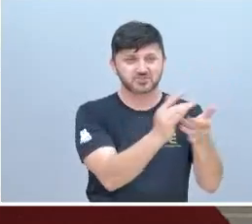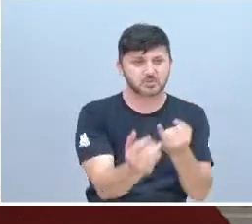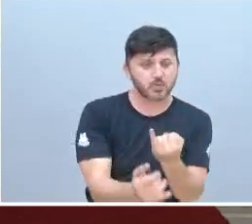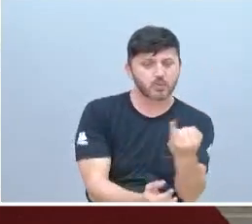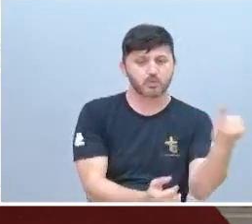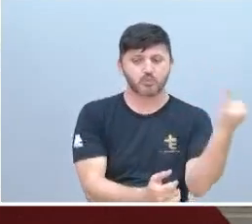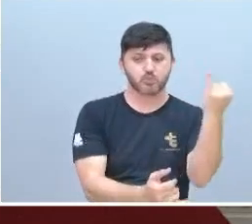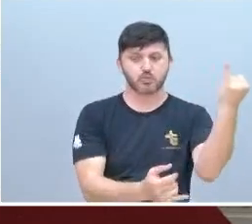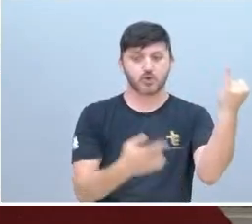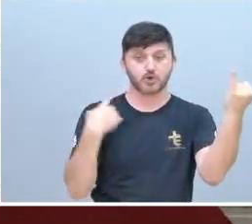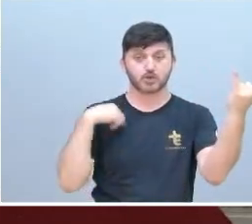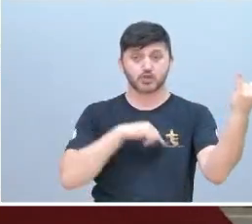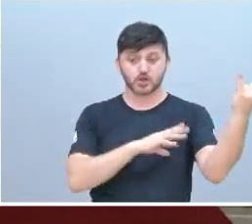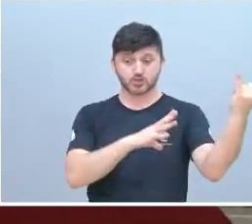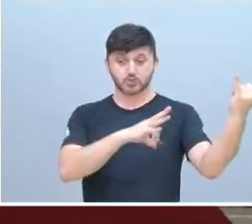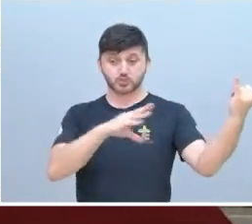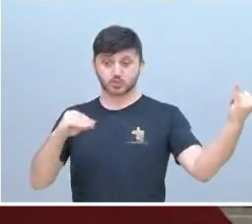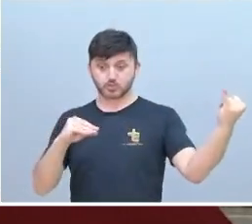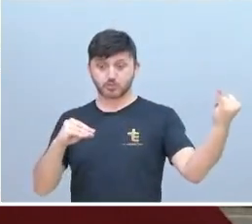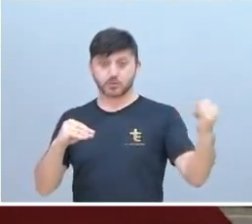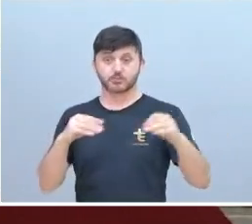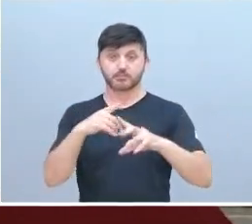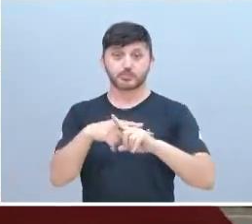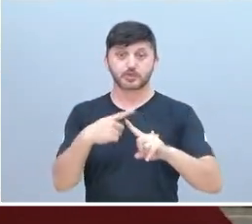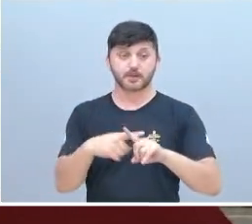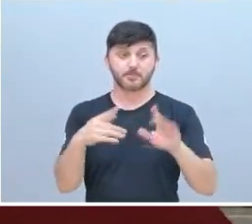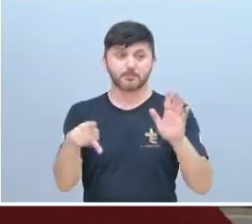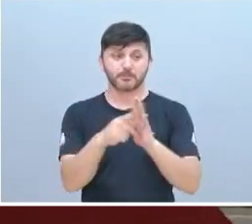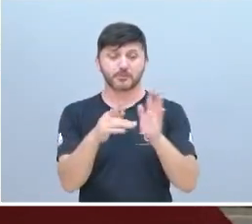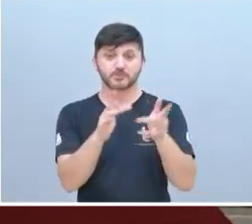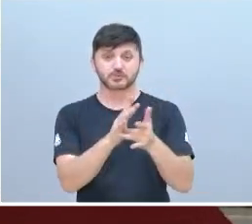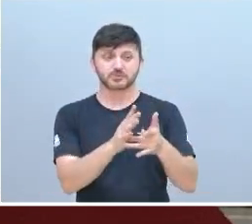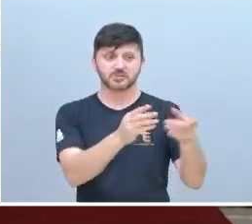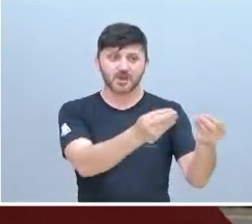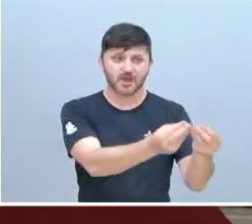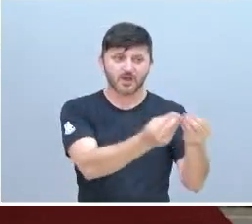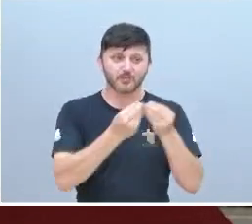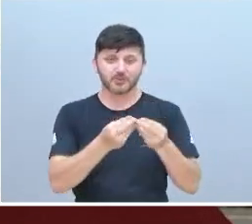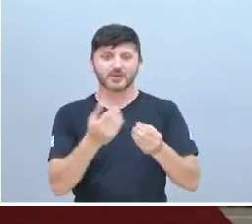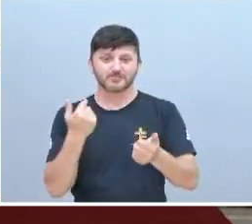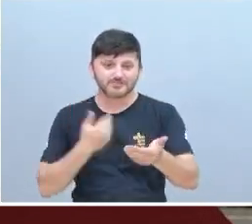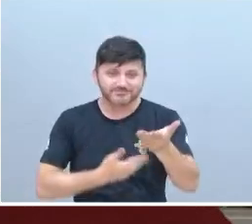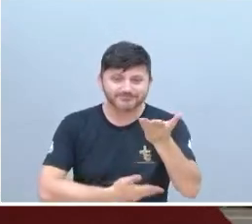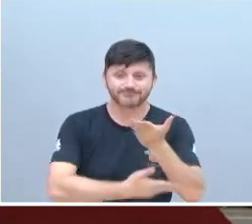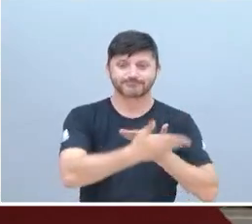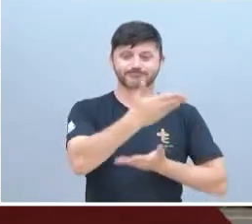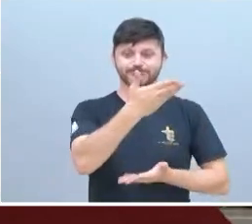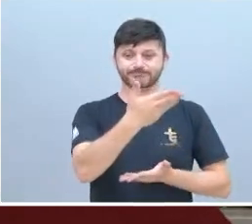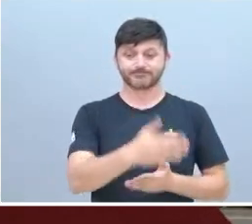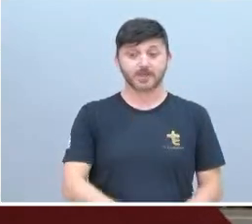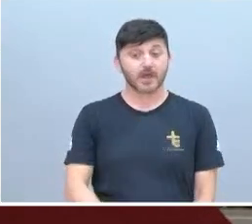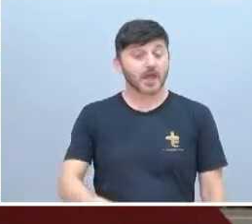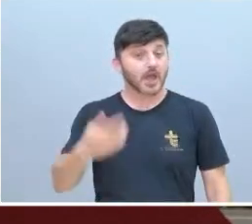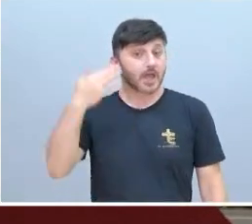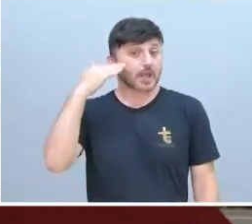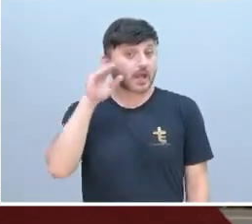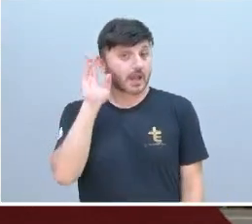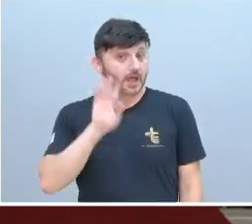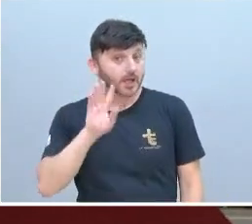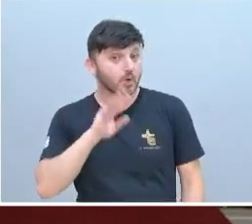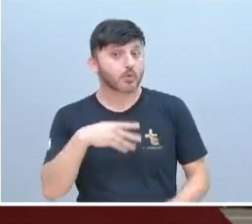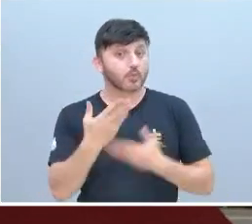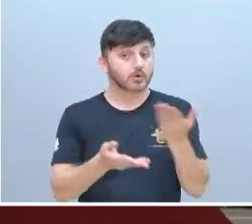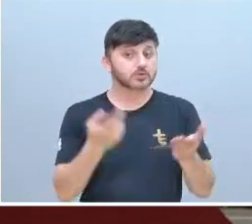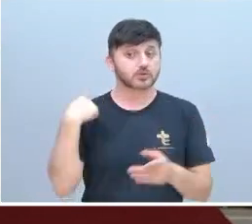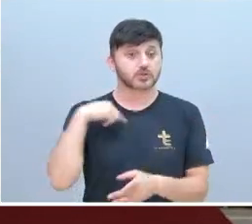nós desaparecemos para que o Cristo apareça em nós. E é impressionante que quando agimos